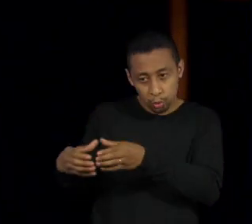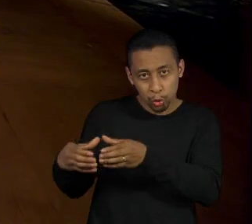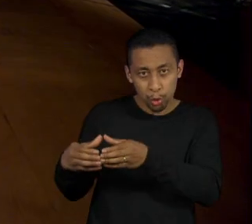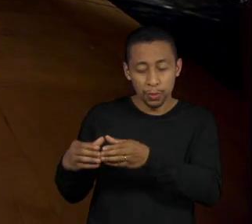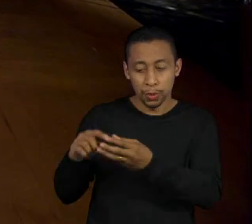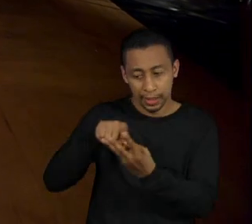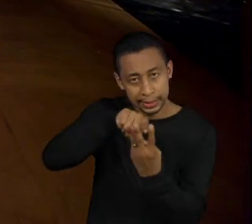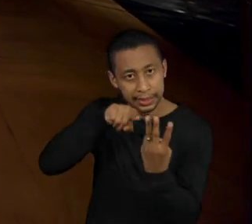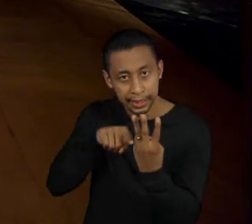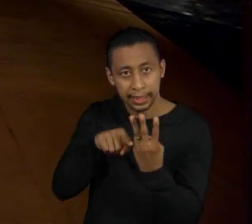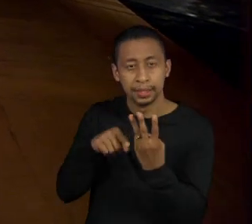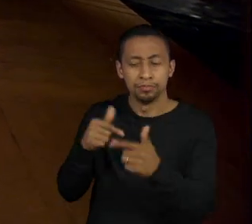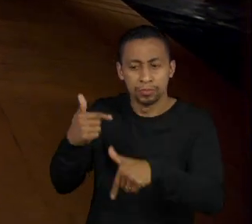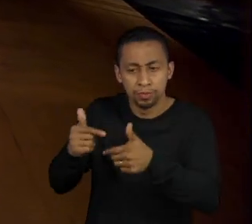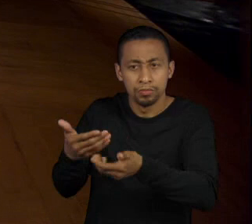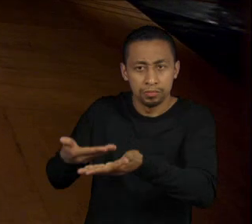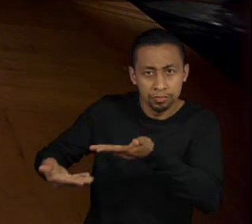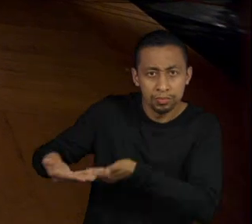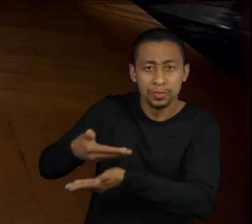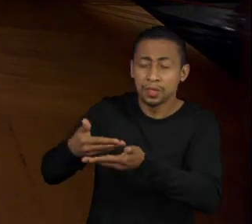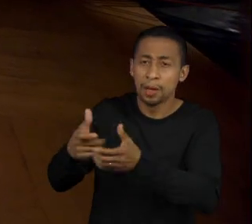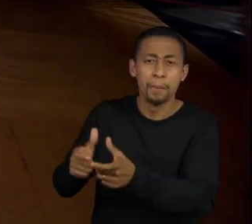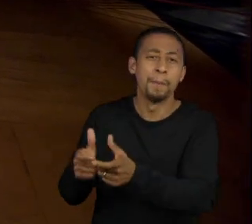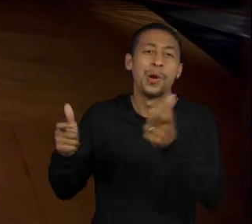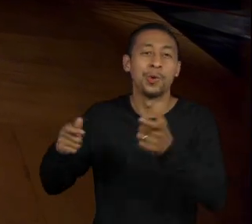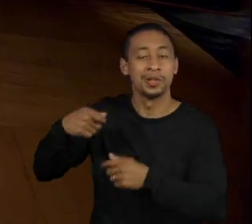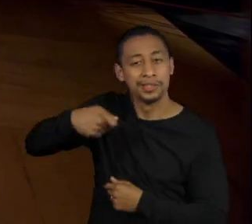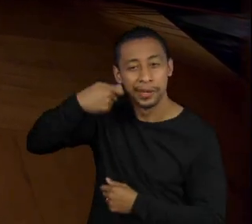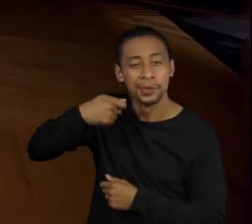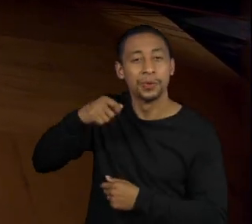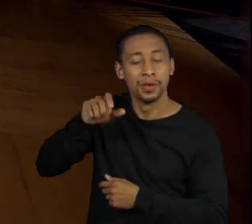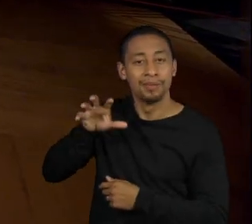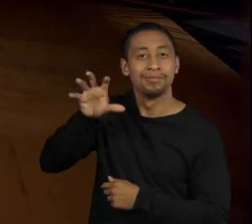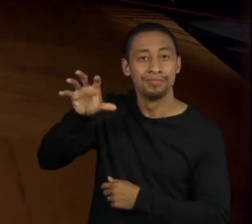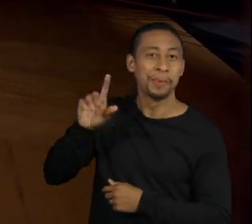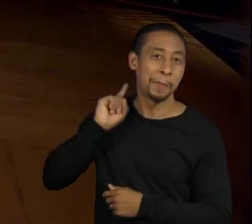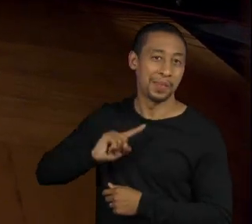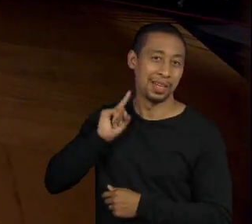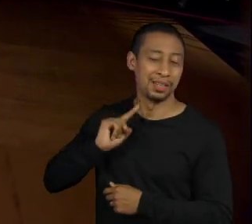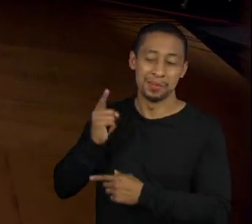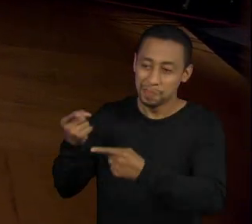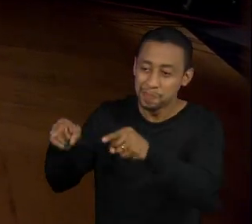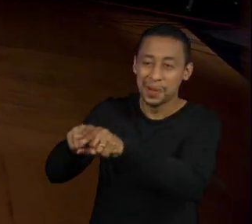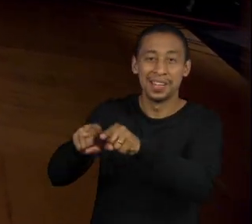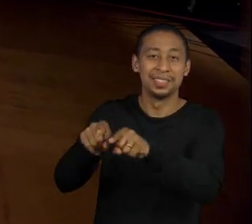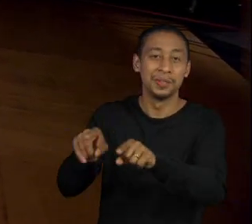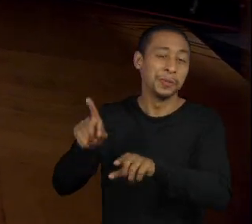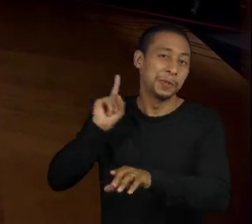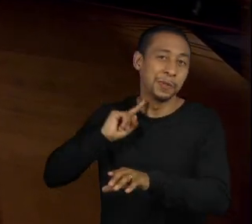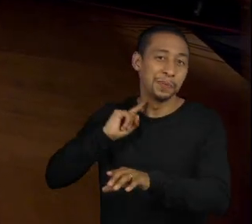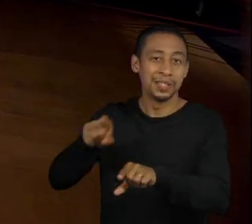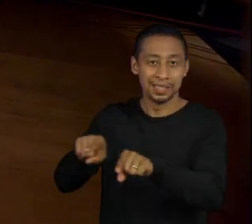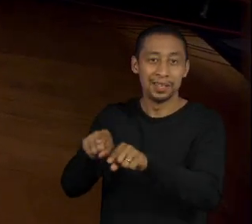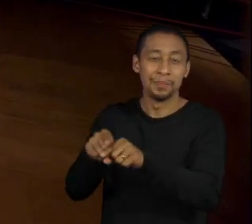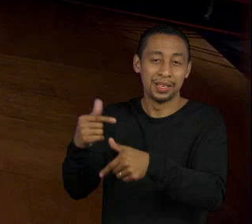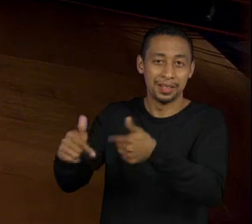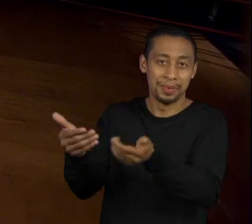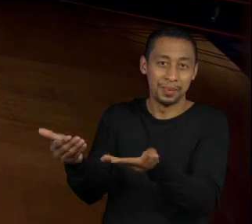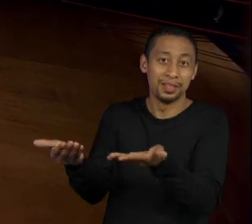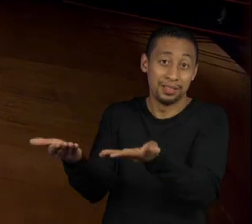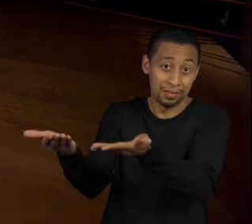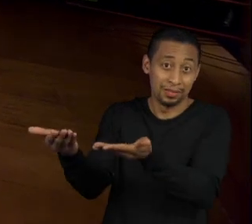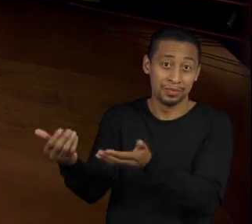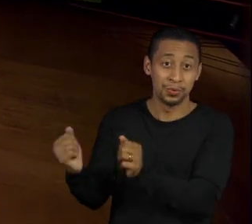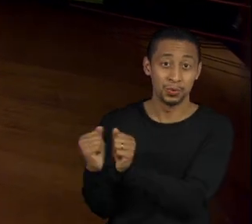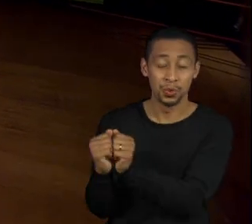gente trabalha com muitos atores mineiros que estão em São Paulo. A gente tem parceiros mineiros também que trabalham com a gente,